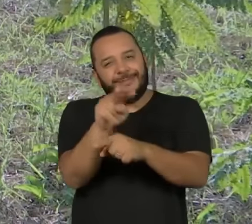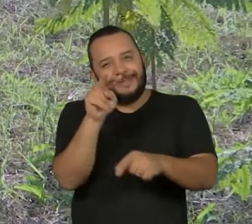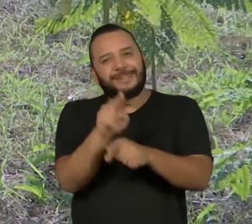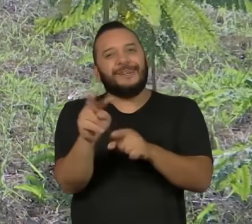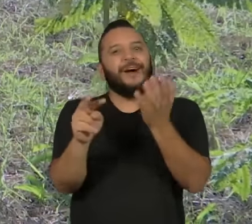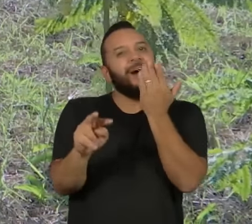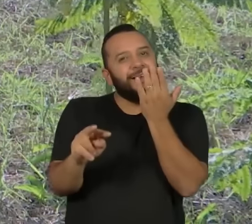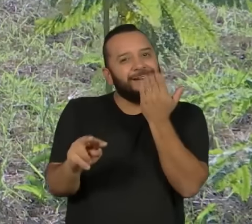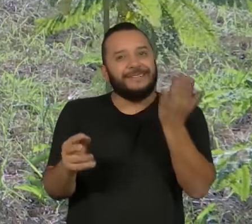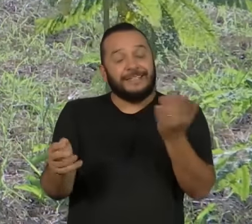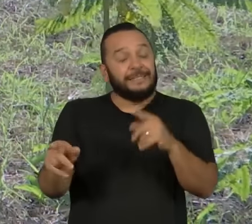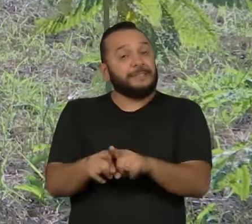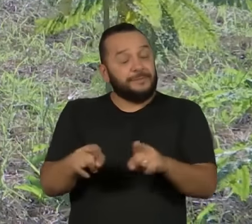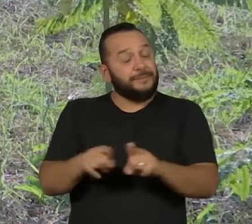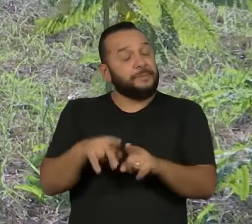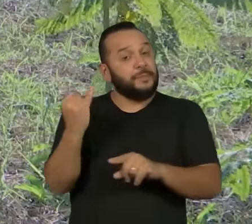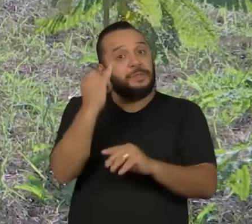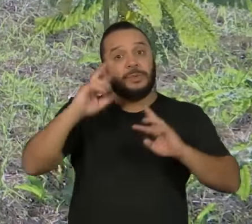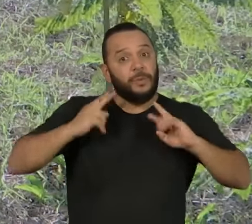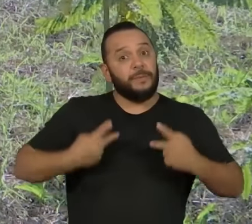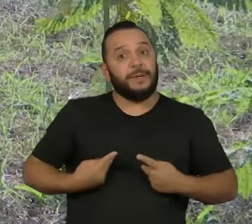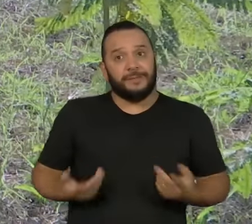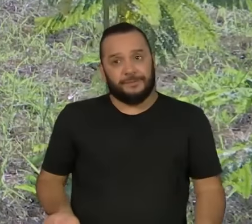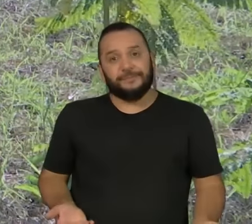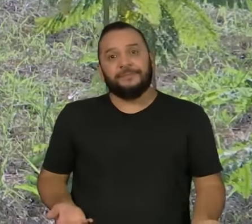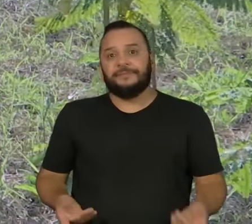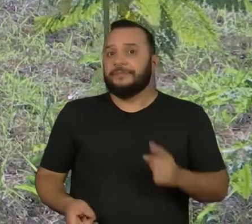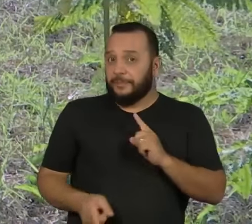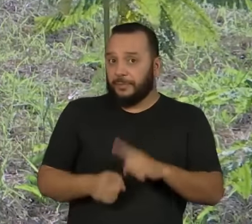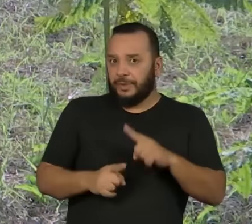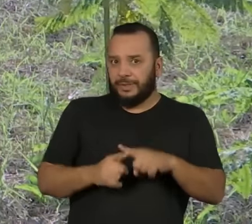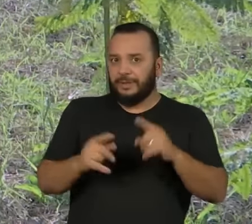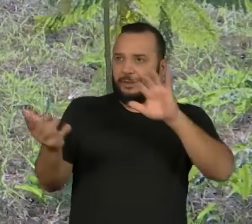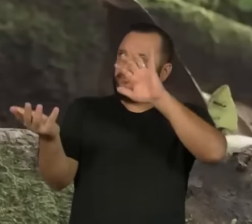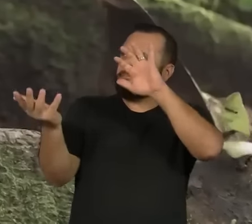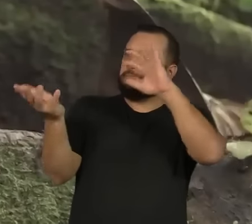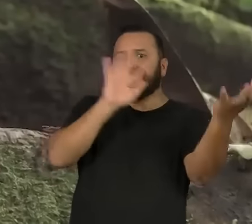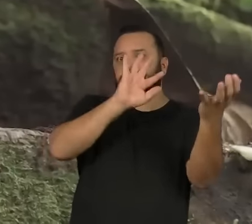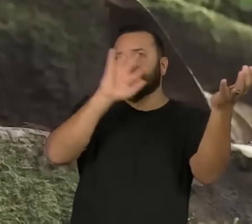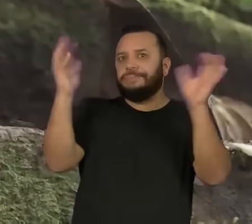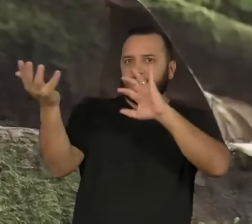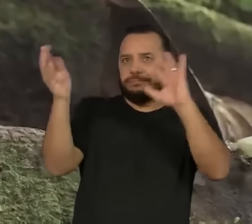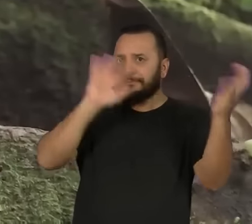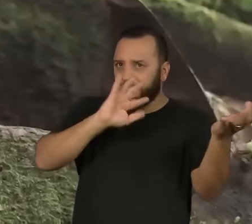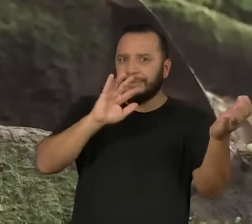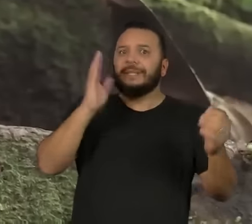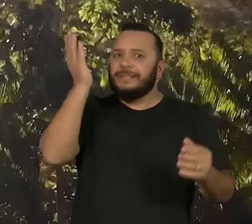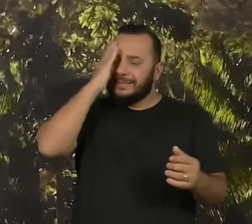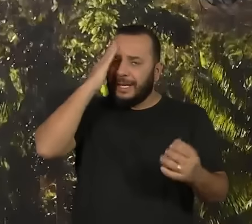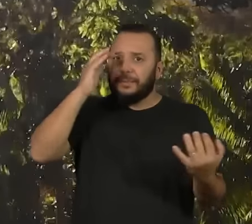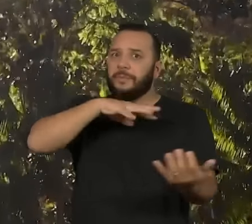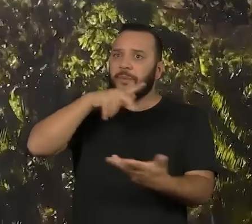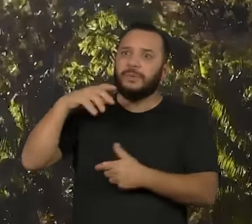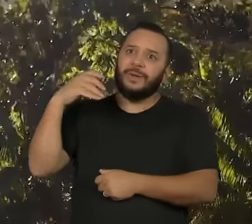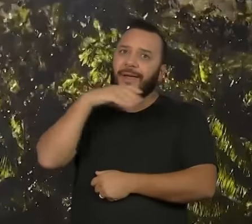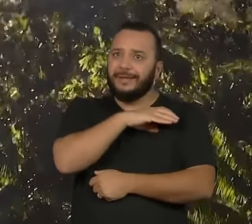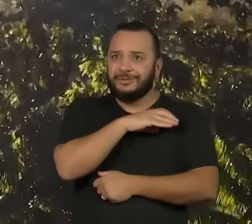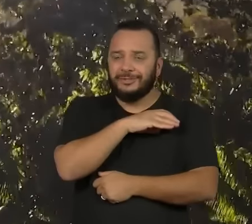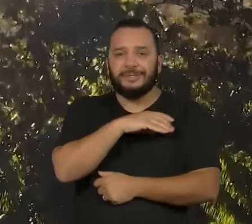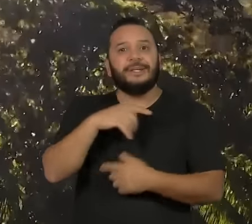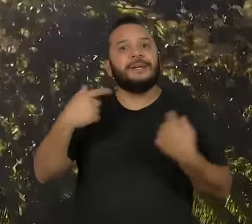alimento e para o ser humano também. Nesse contexto das mudanças climáticas, a atmosfera está aquecendo e a gente